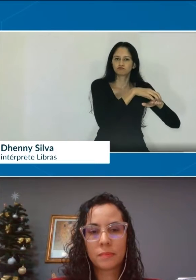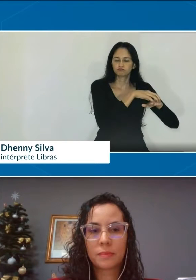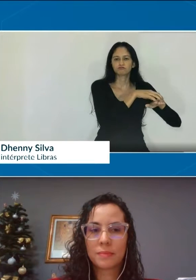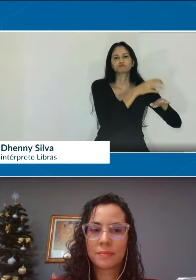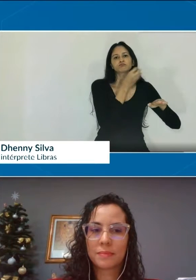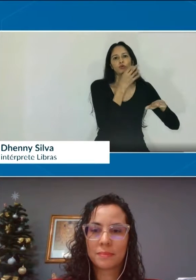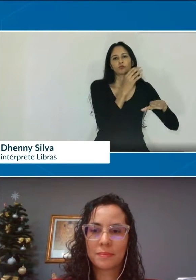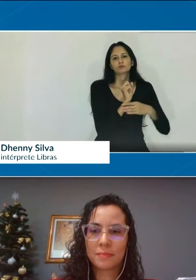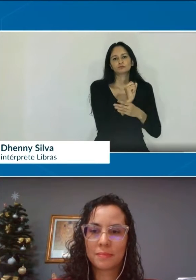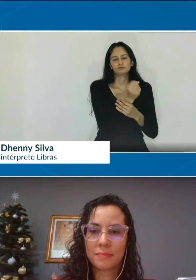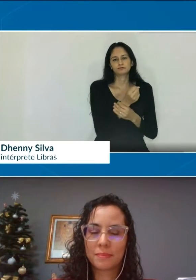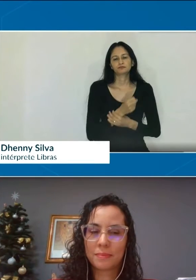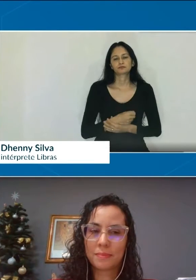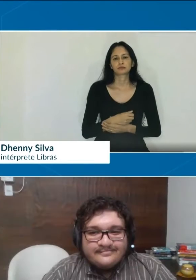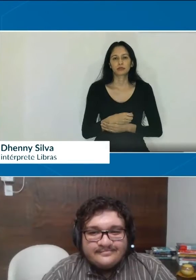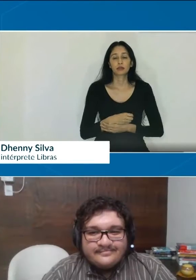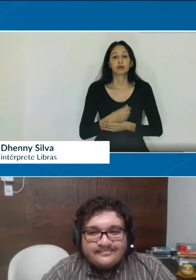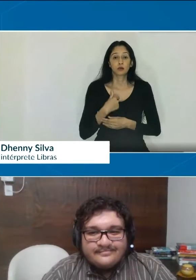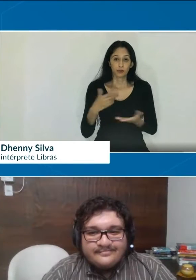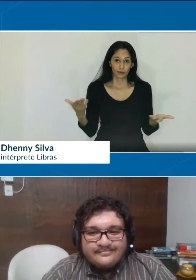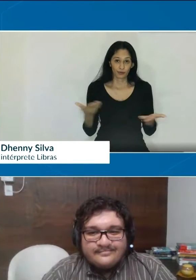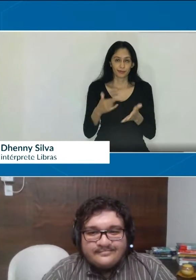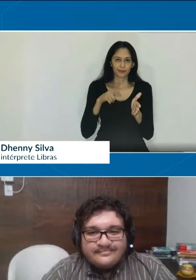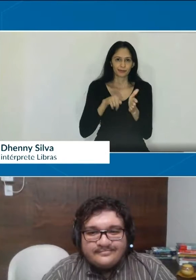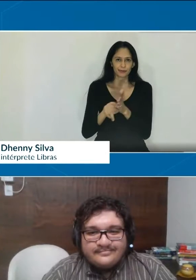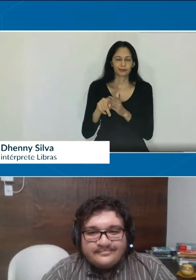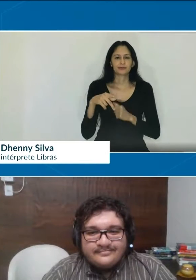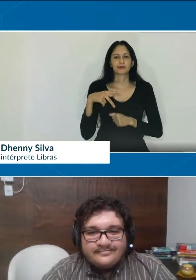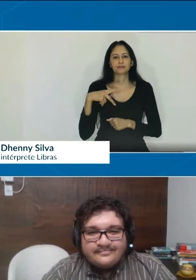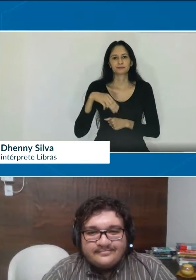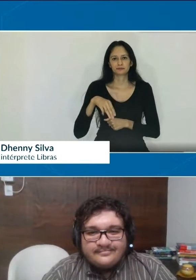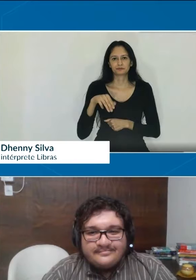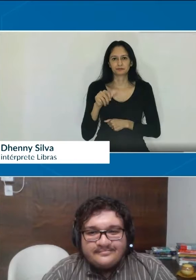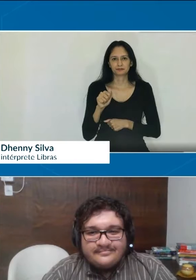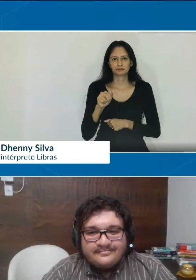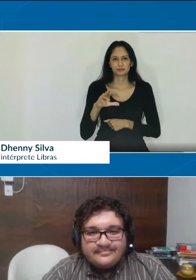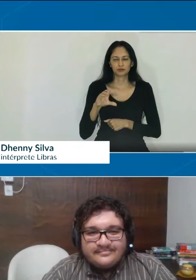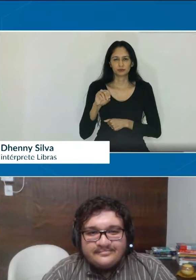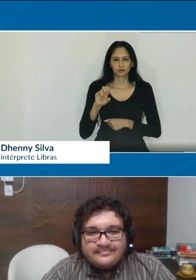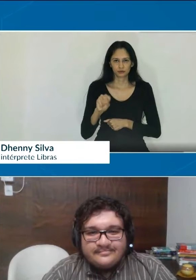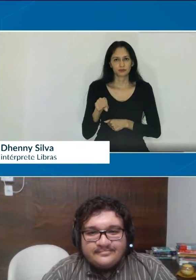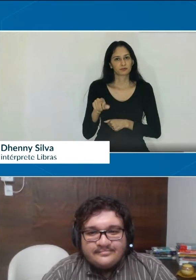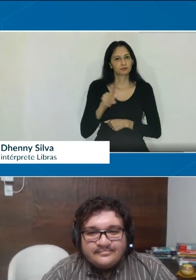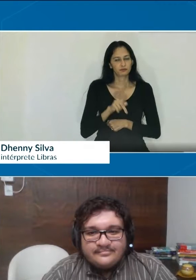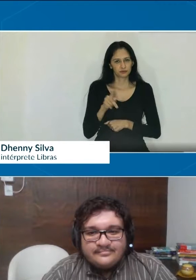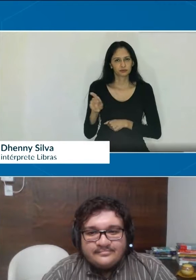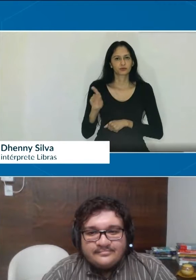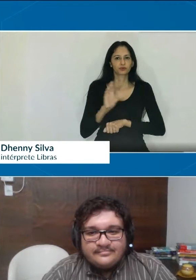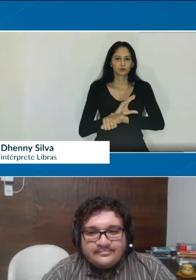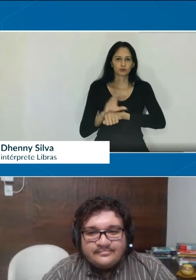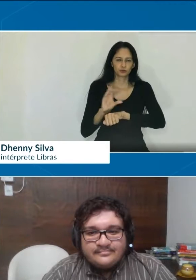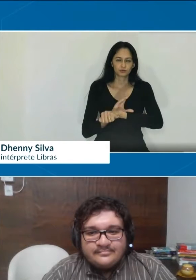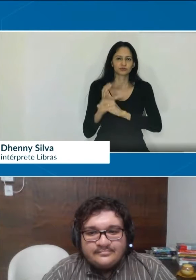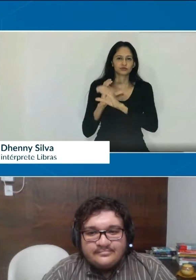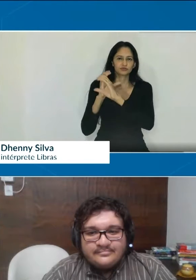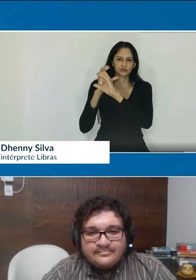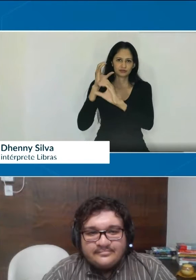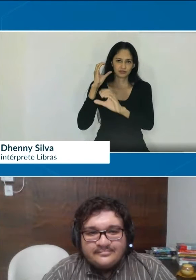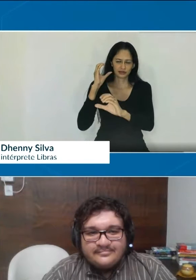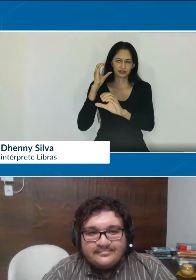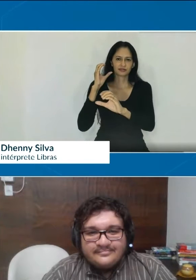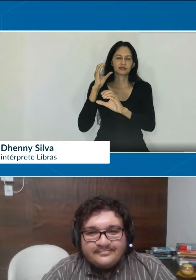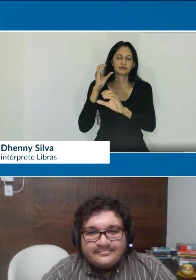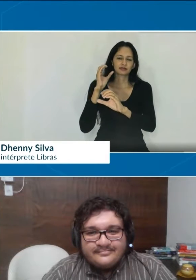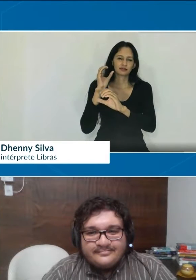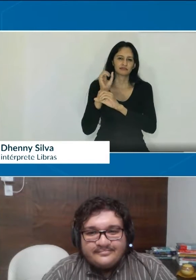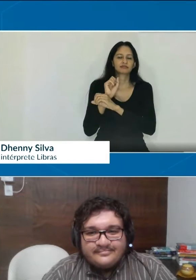Perguntar agora para o Marcos, que é professor no curso de Engenharia de Transportes e também é doutor em